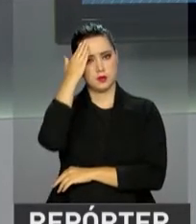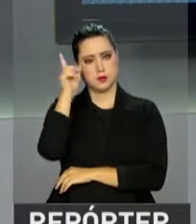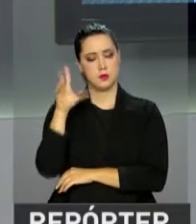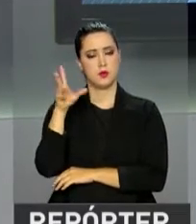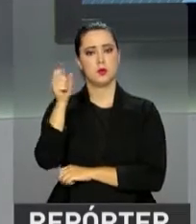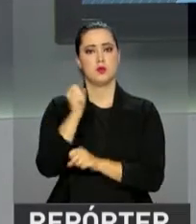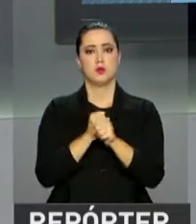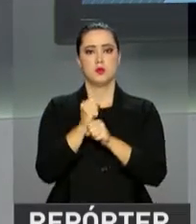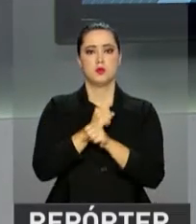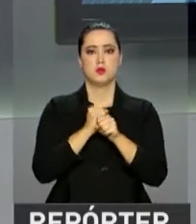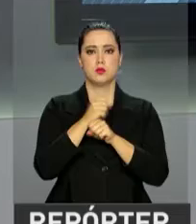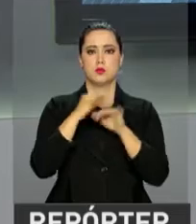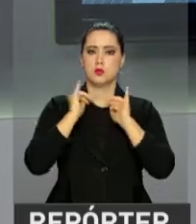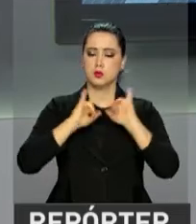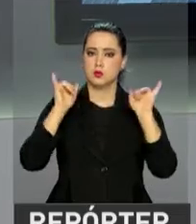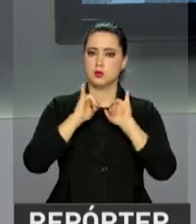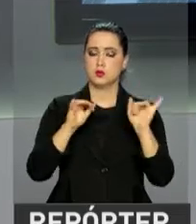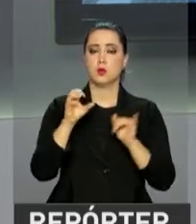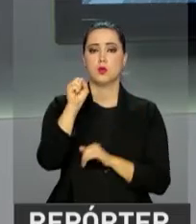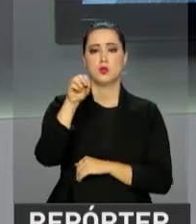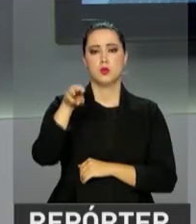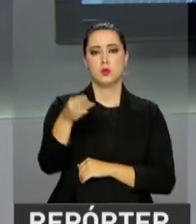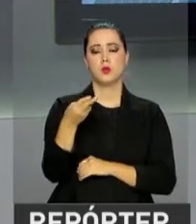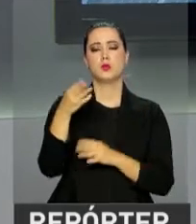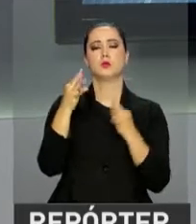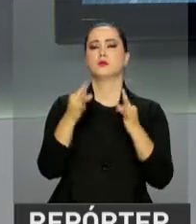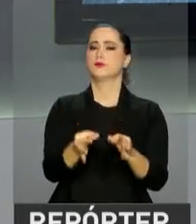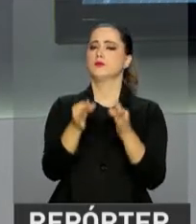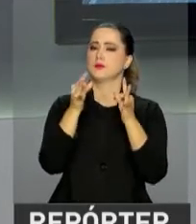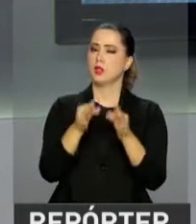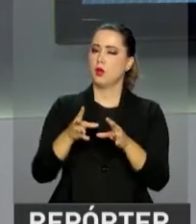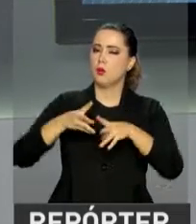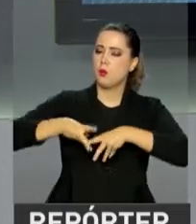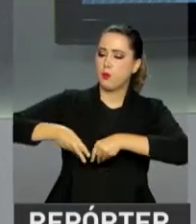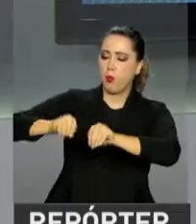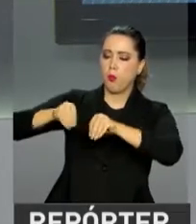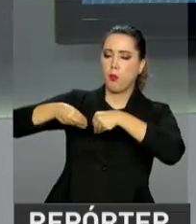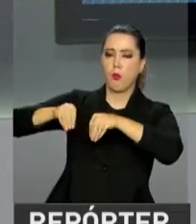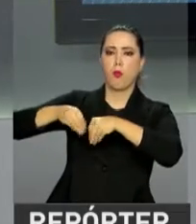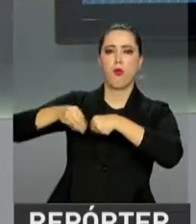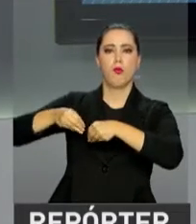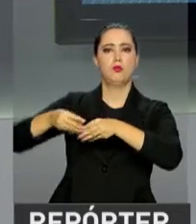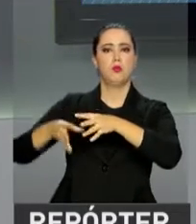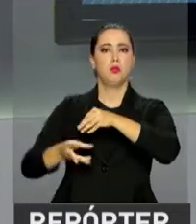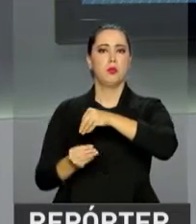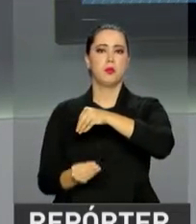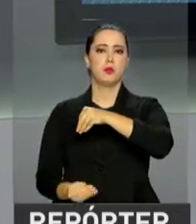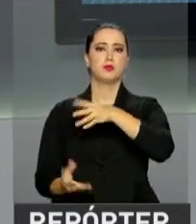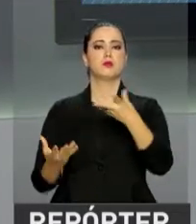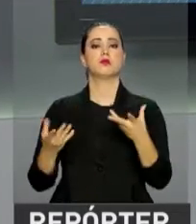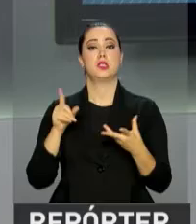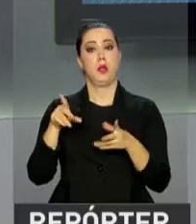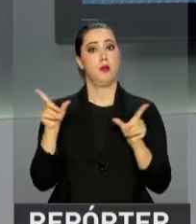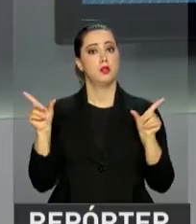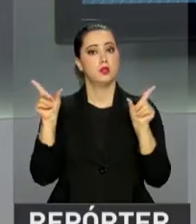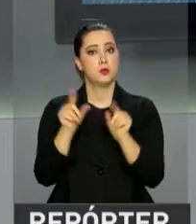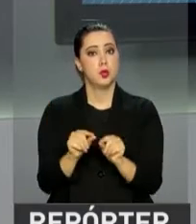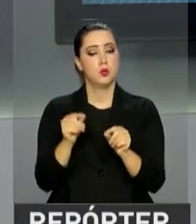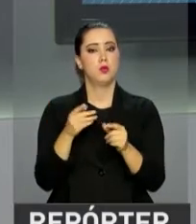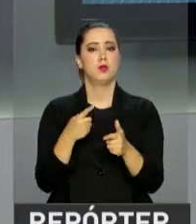todos os anos são lançados ao mar oito milhões de toneladas de plásticos e para criar soluções e reduzir esse problema